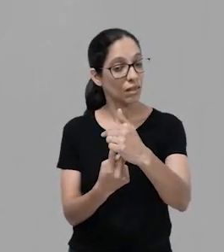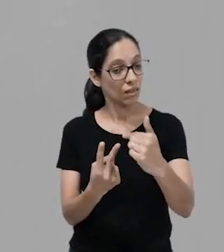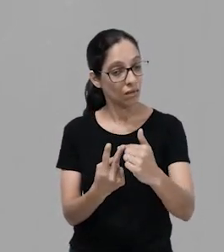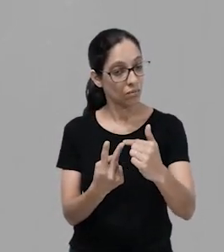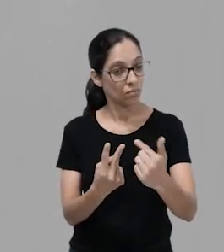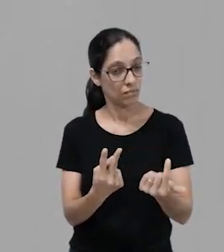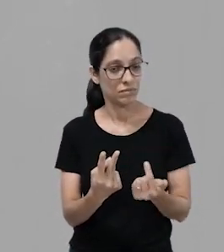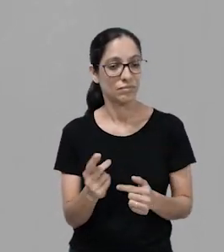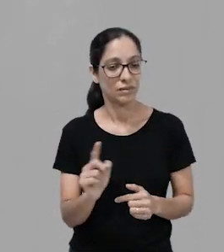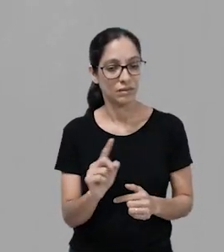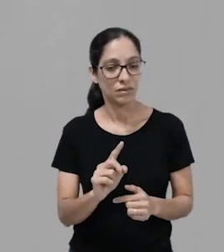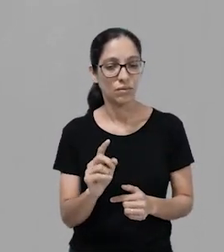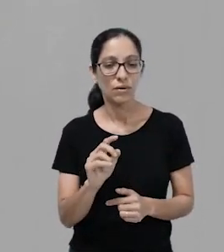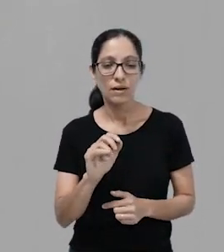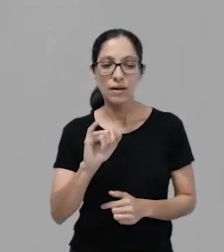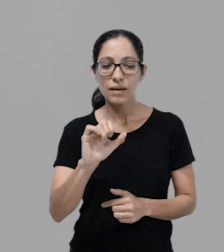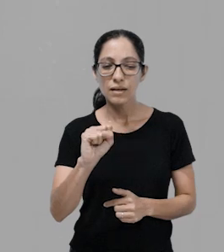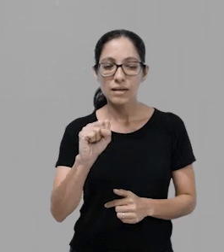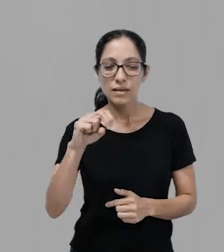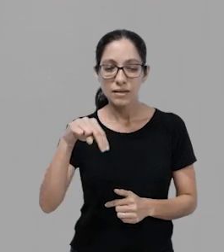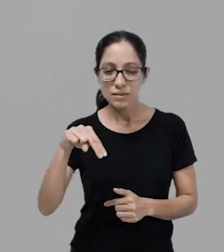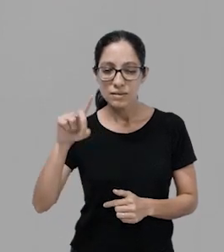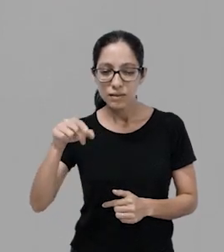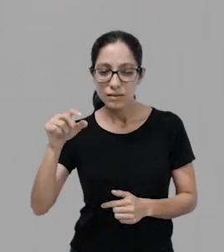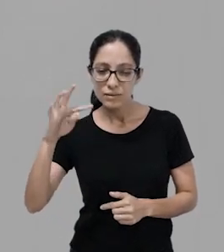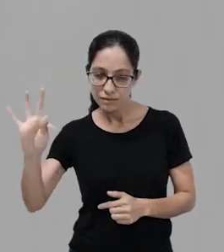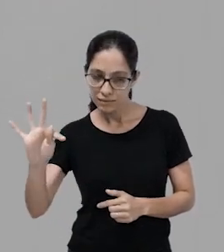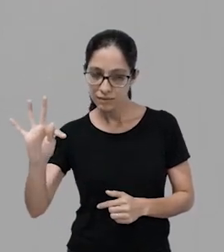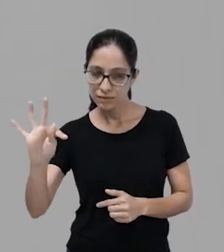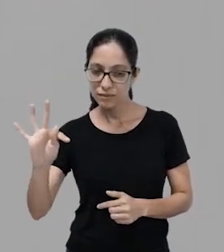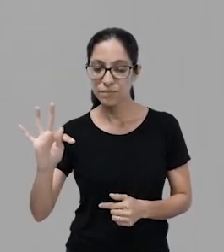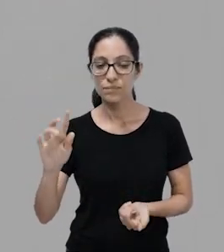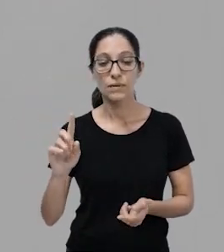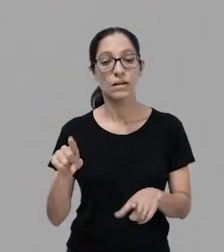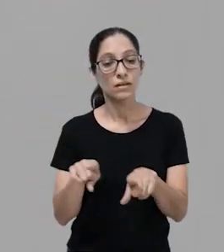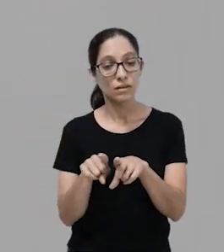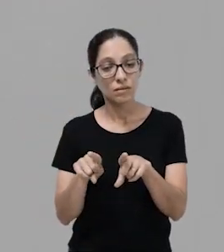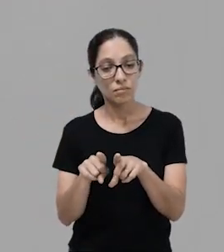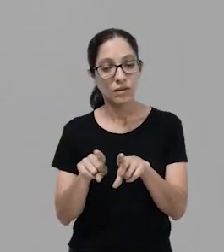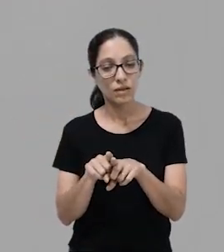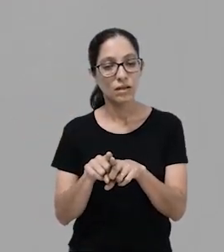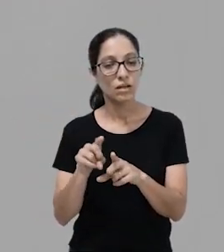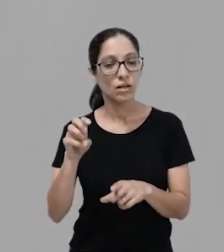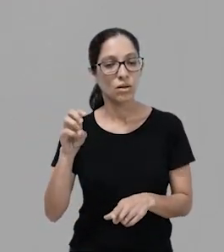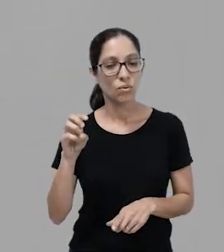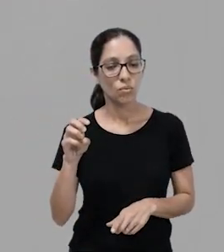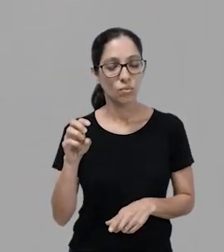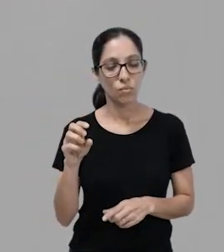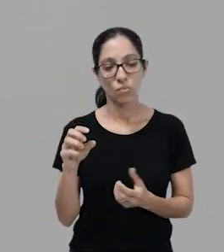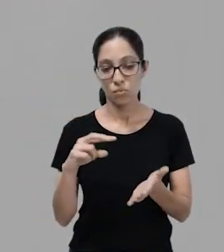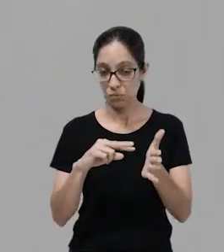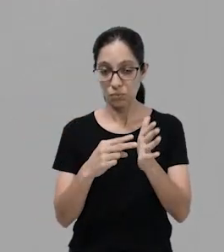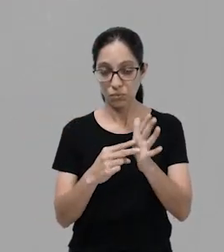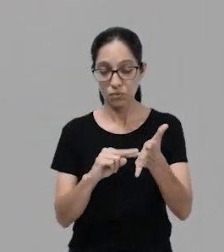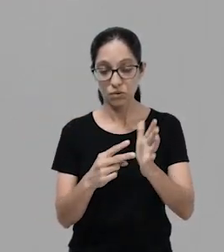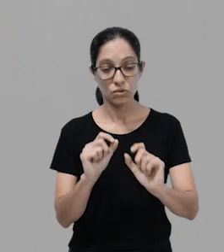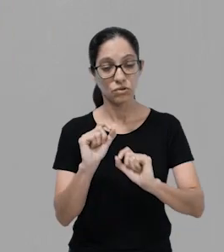o não em inglês. Any é o pronome indefinido que eu uso para dar o sentido